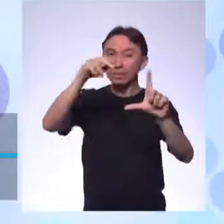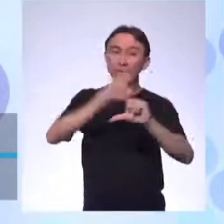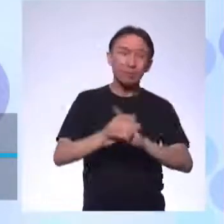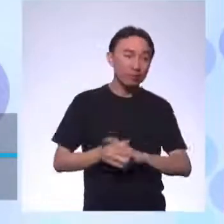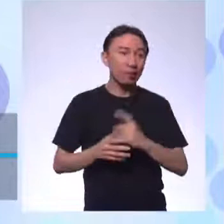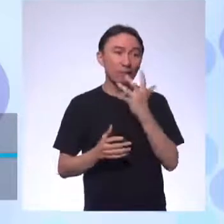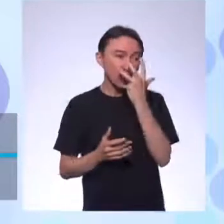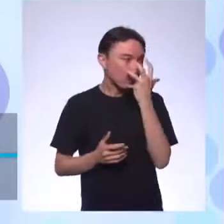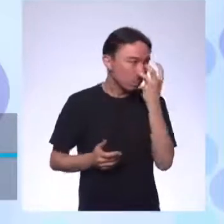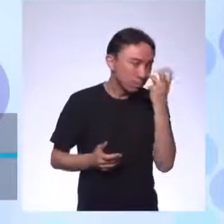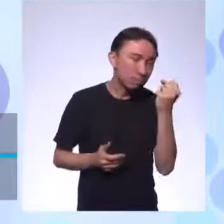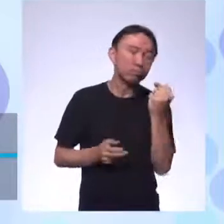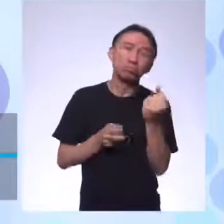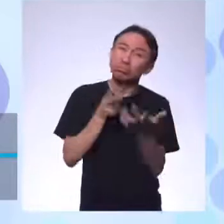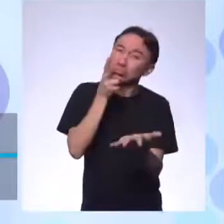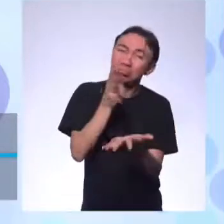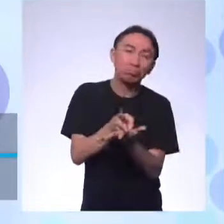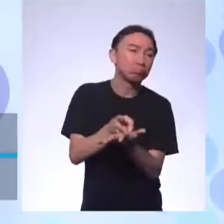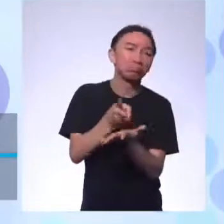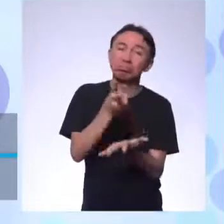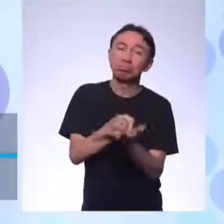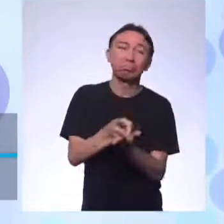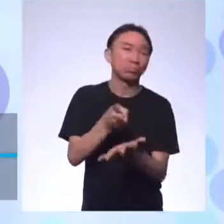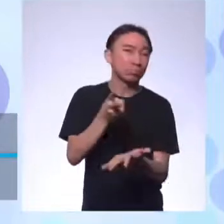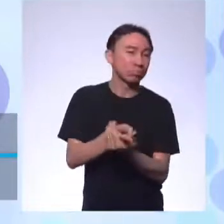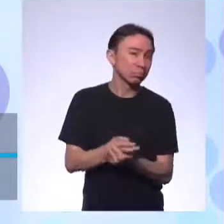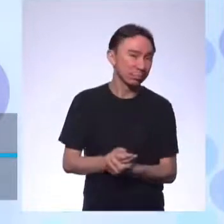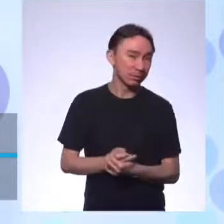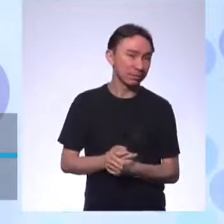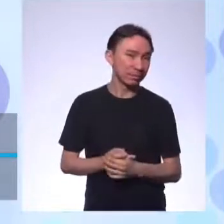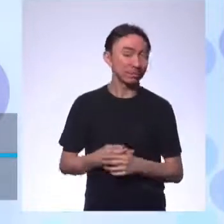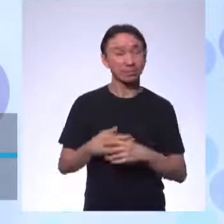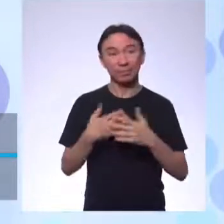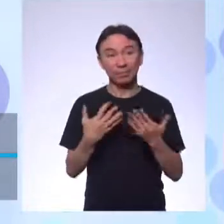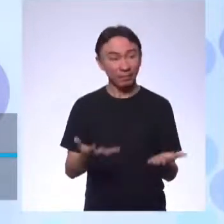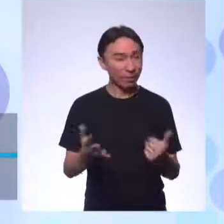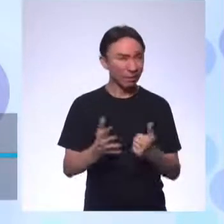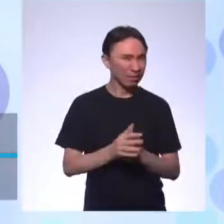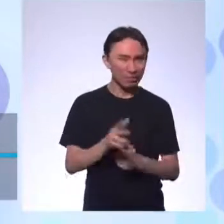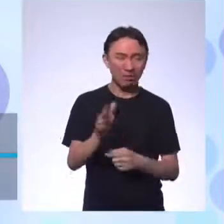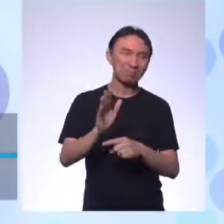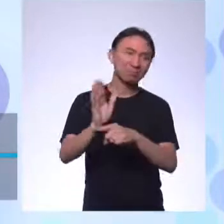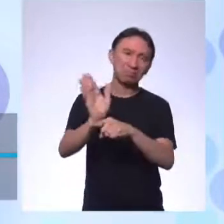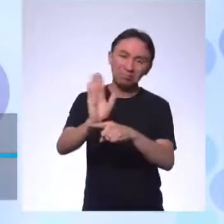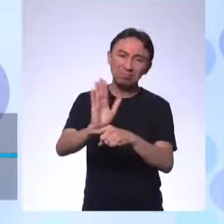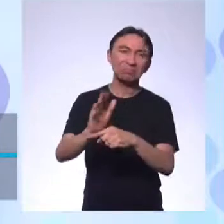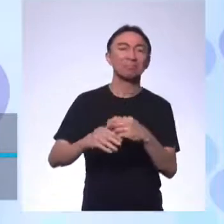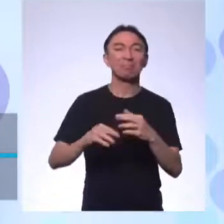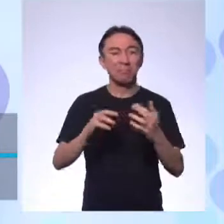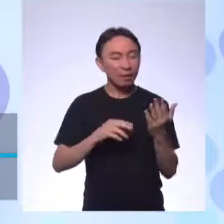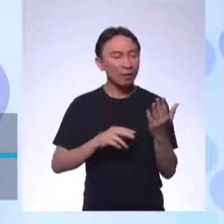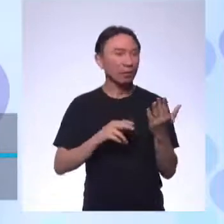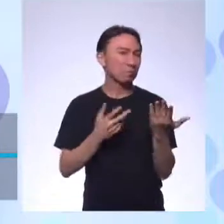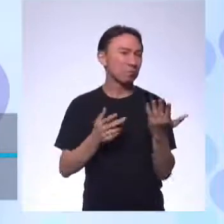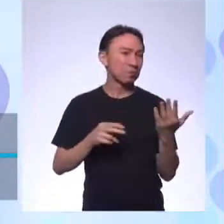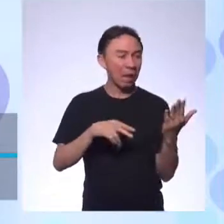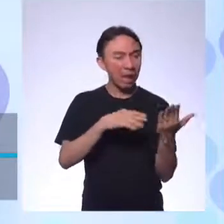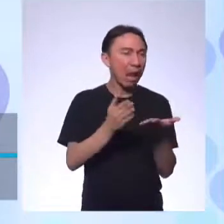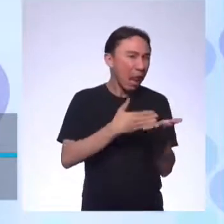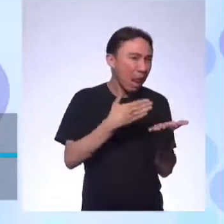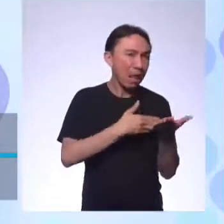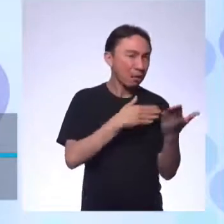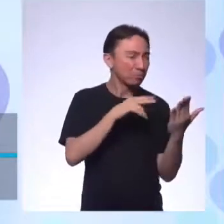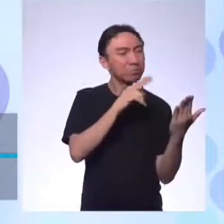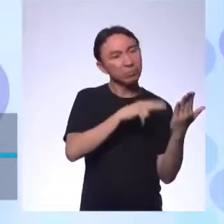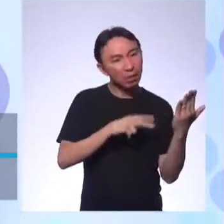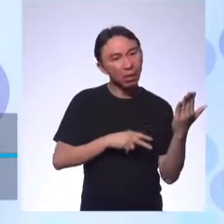continue assistindo. Lendo, no caso. Então, vários livros que você lê, que são livros de sucesso, fazem moda,